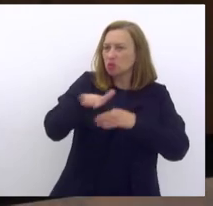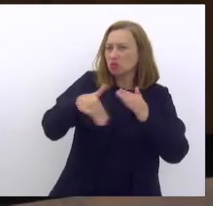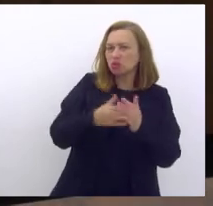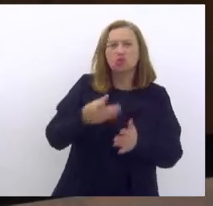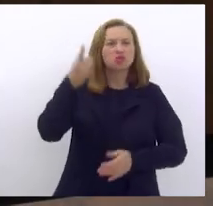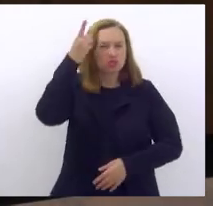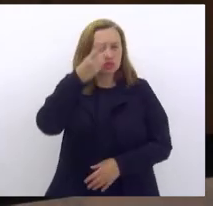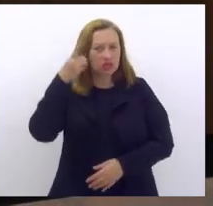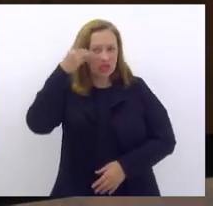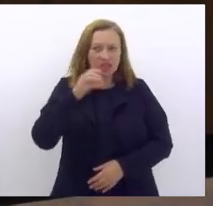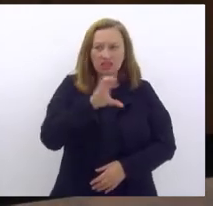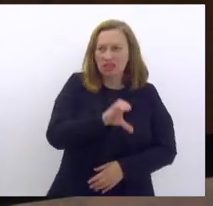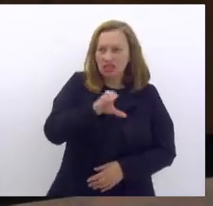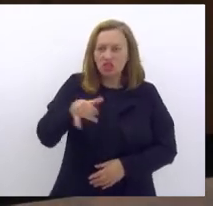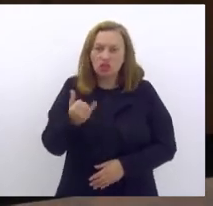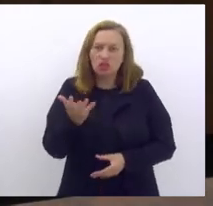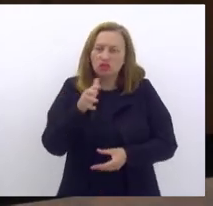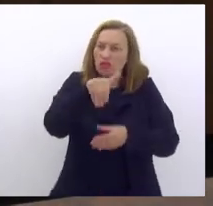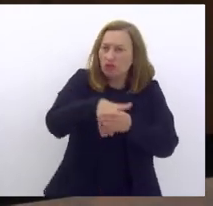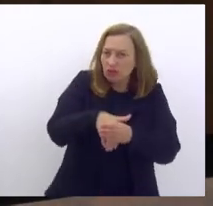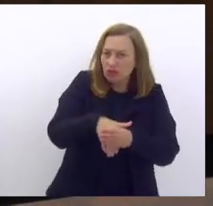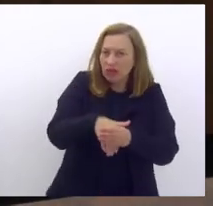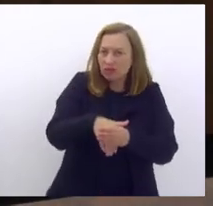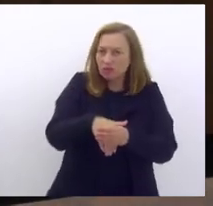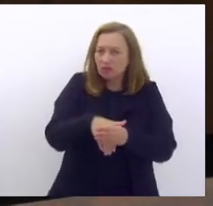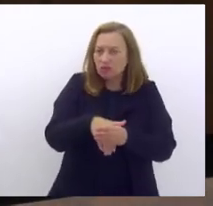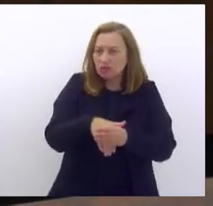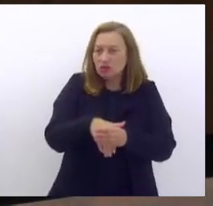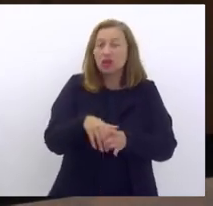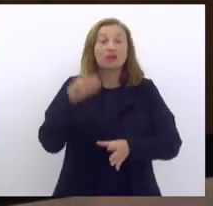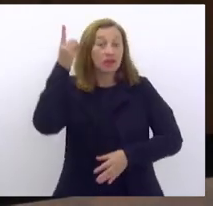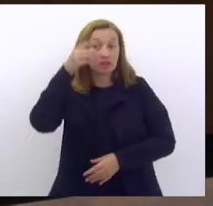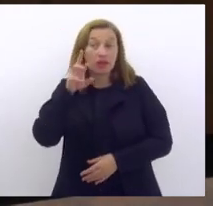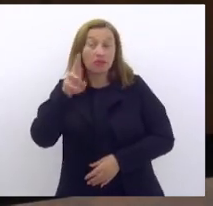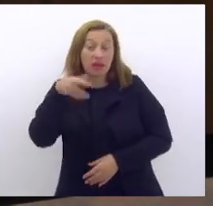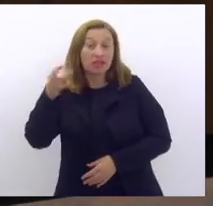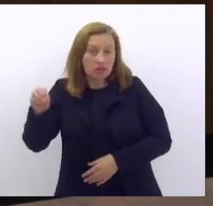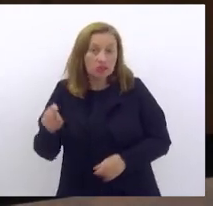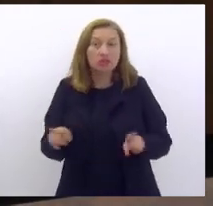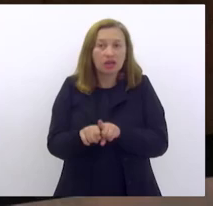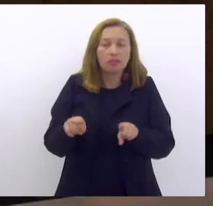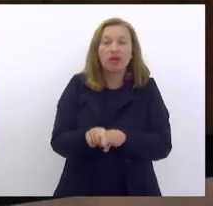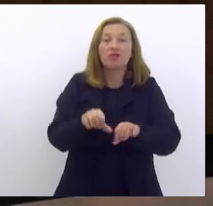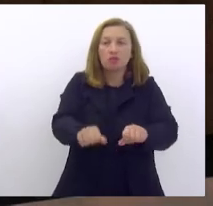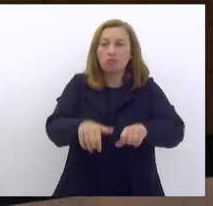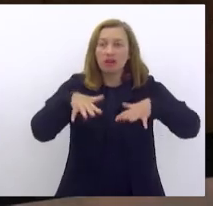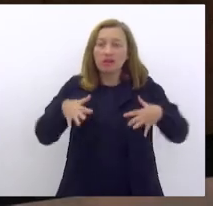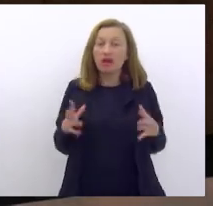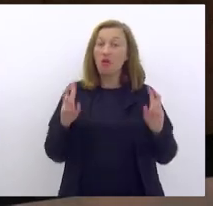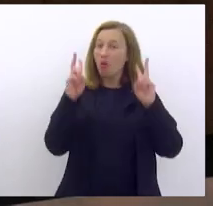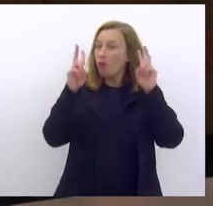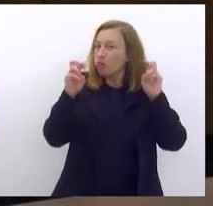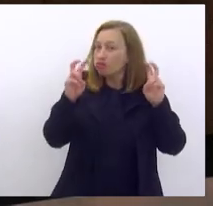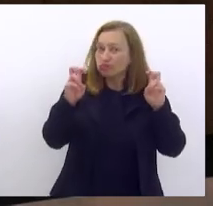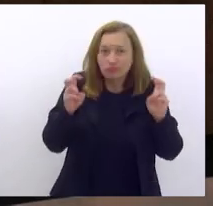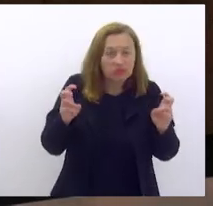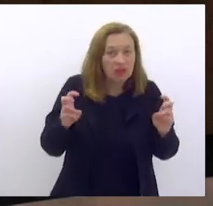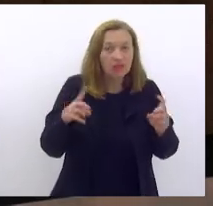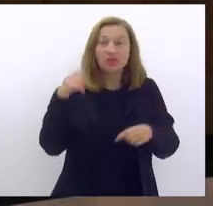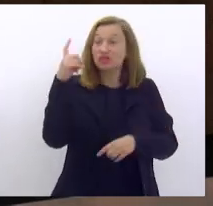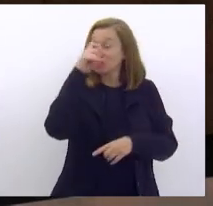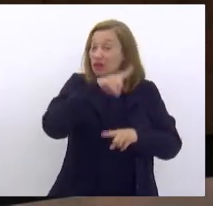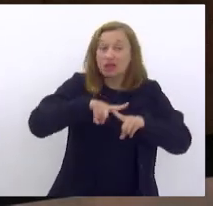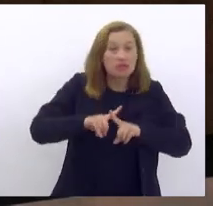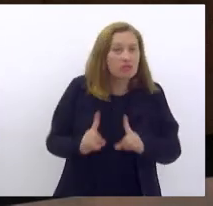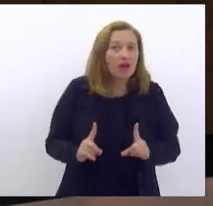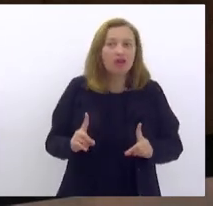CCJ e foi votado por unanimidade, deputado Brazão, no plenário. Um caso raro, um tema espinhoso